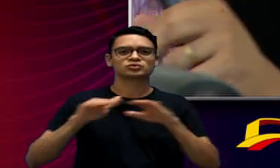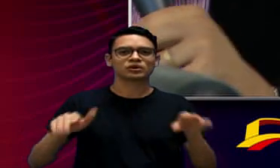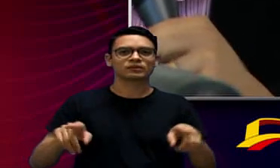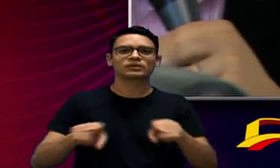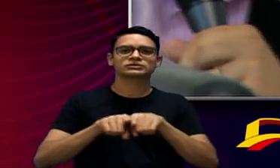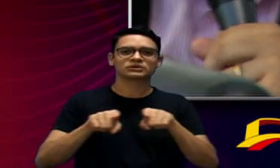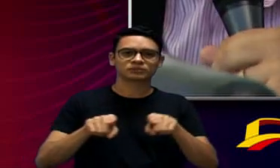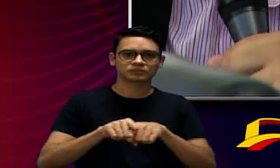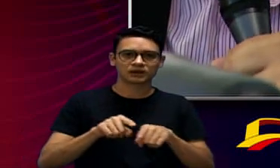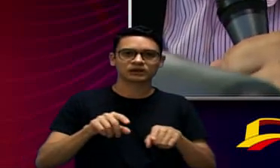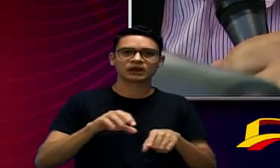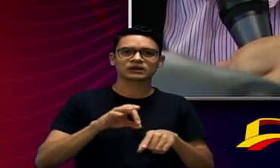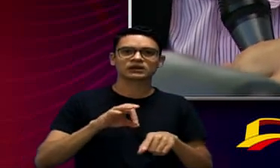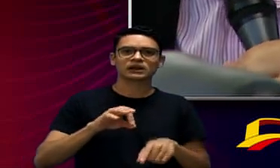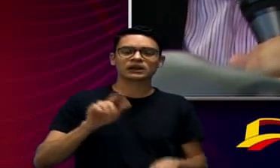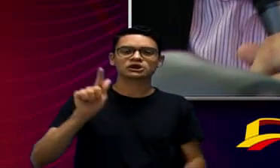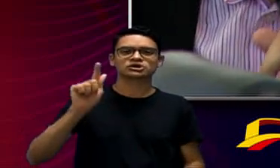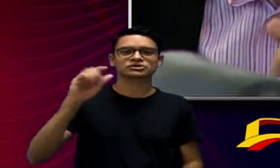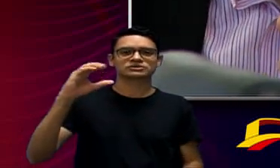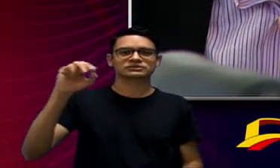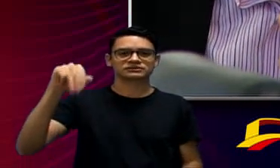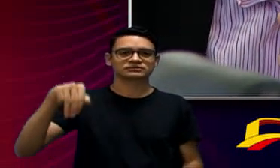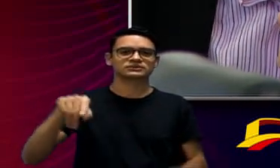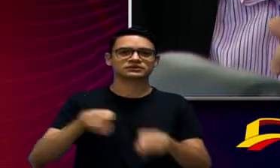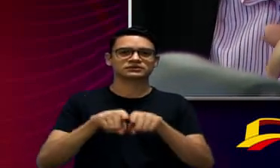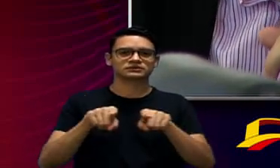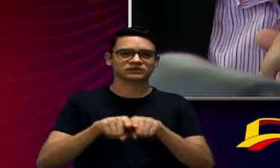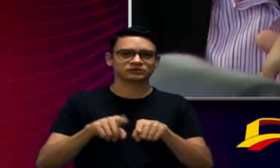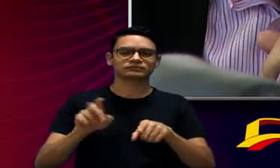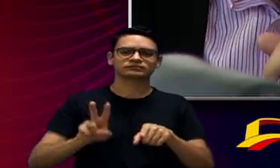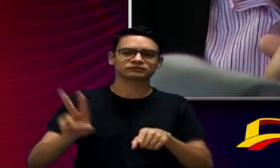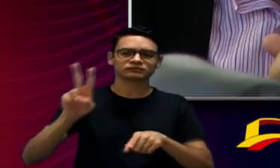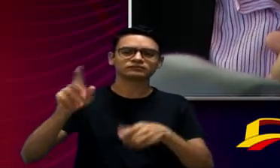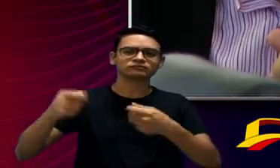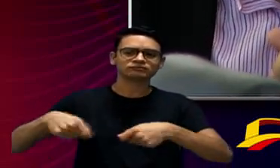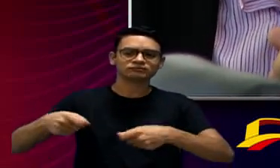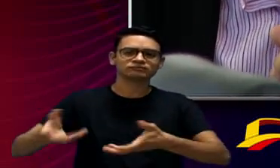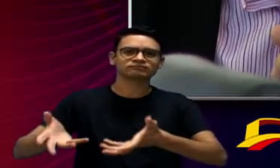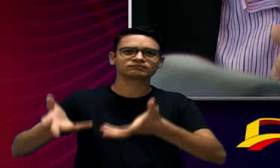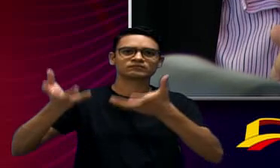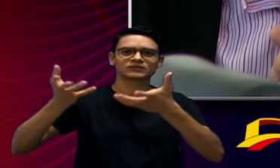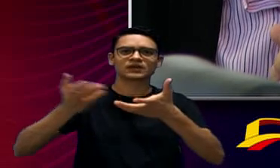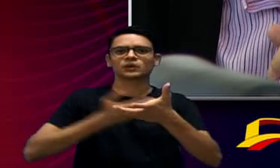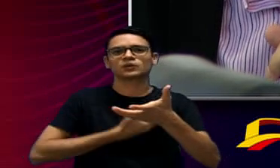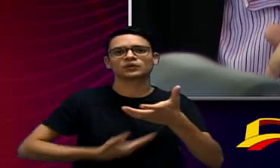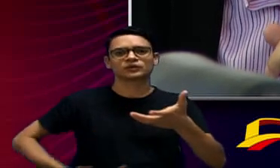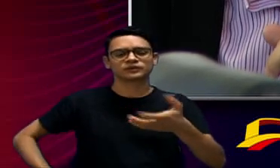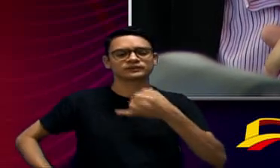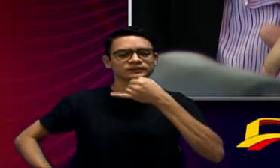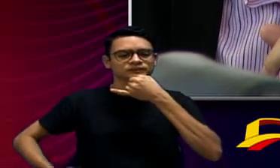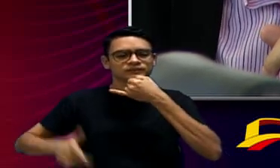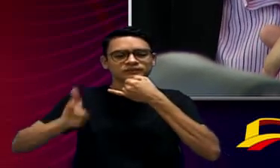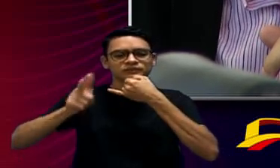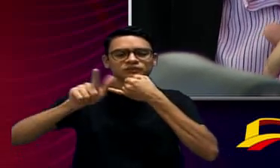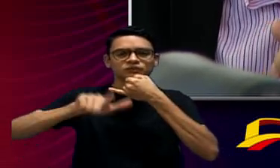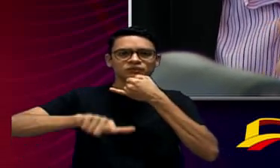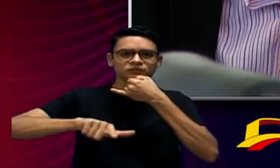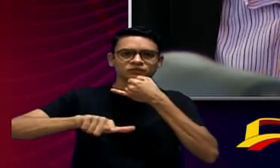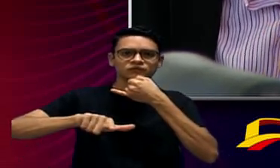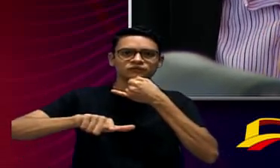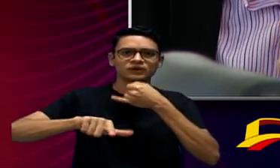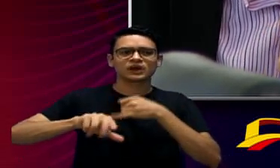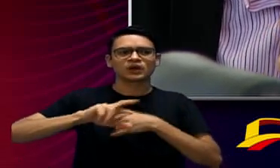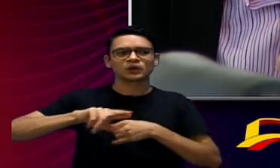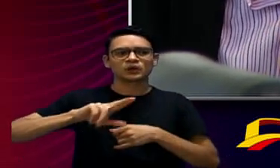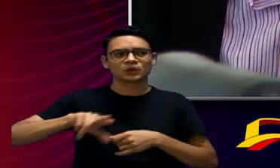mas também da Guarda Civil Municipal de Sorocaba. Com certeza, eles merecem valorização e o governo do Estado, infelizmente, mais uma vez mostrando que não